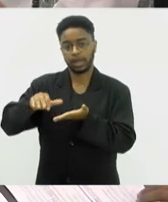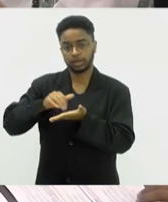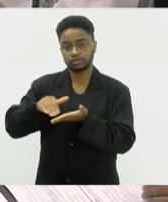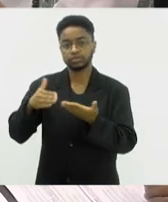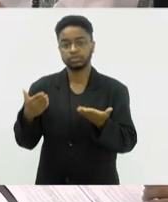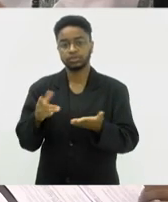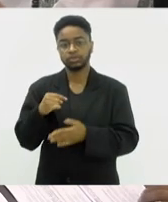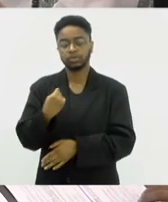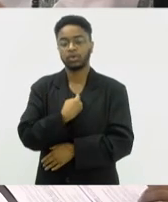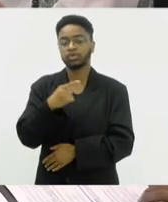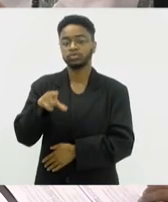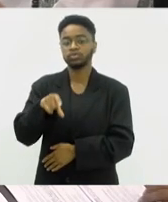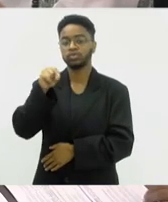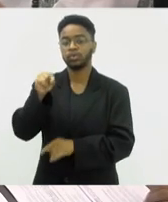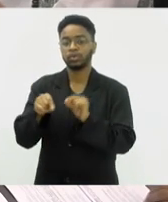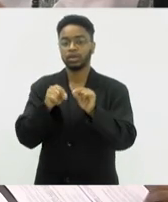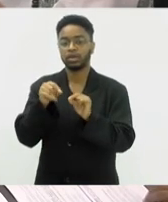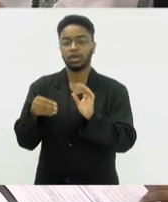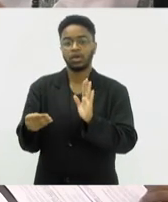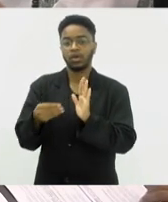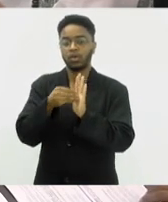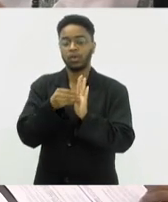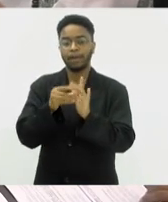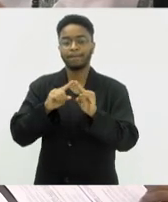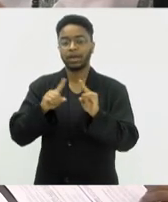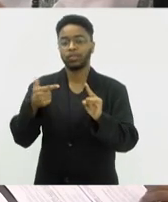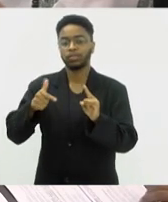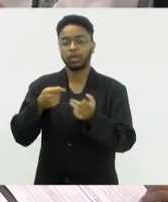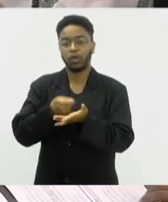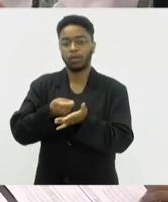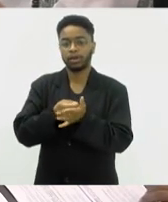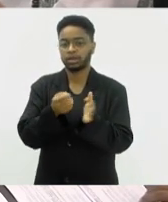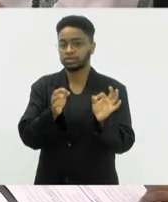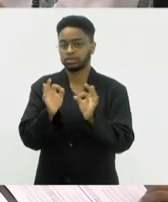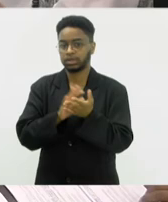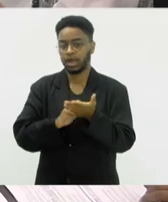optou por incluir, mas sem nenhuma obrigação.